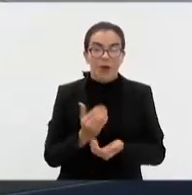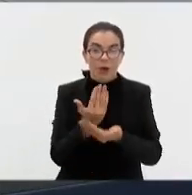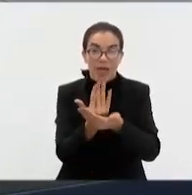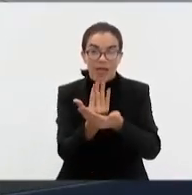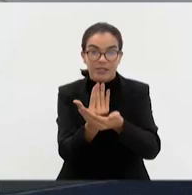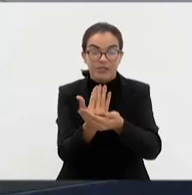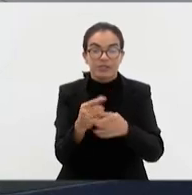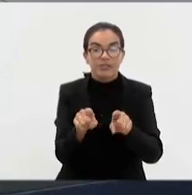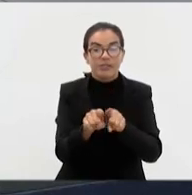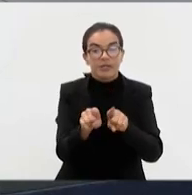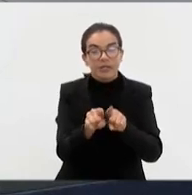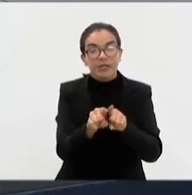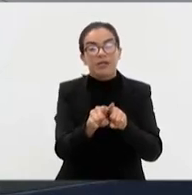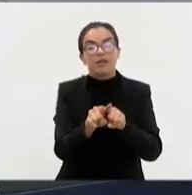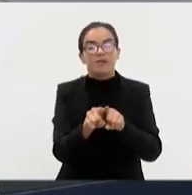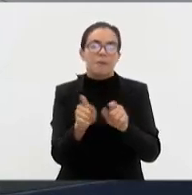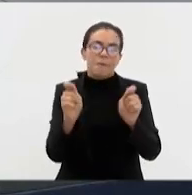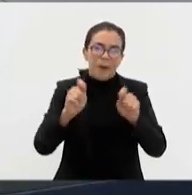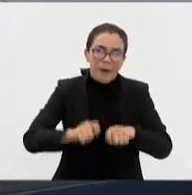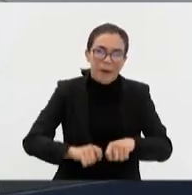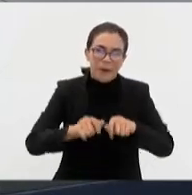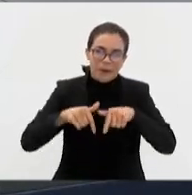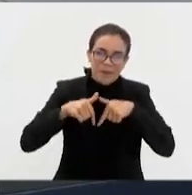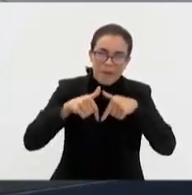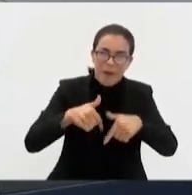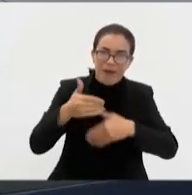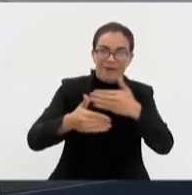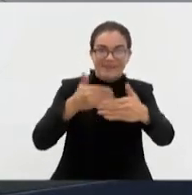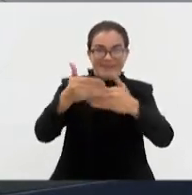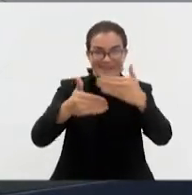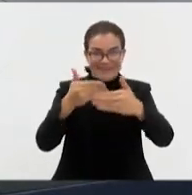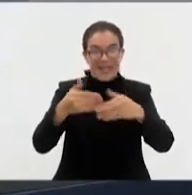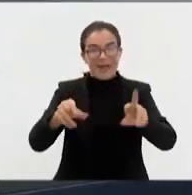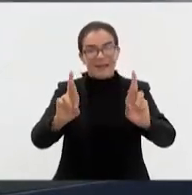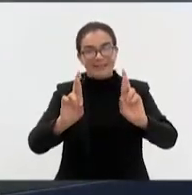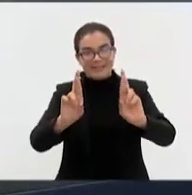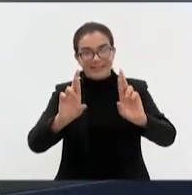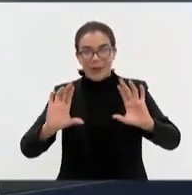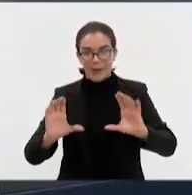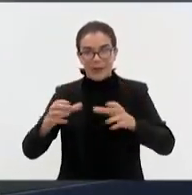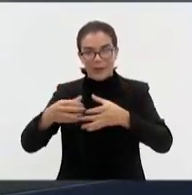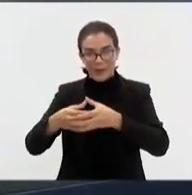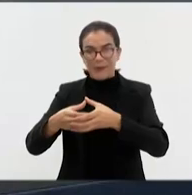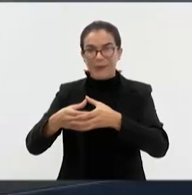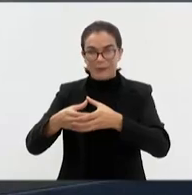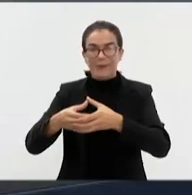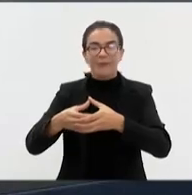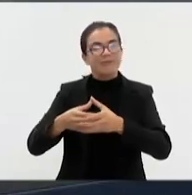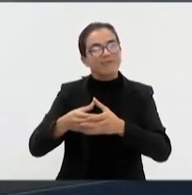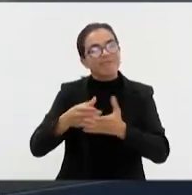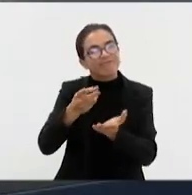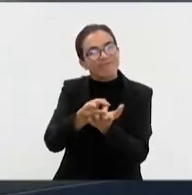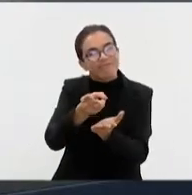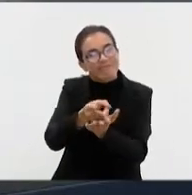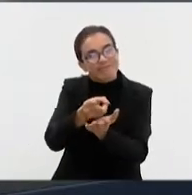tem muito o que nós possamos fazer daqui para frente, né? E eu espero que esse grupo ele se mantenha